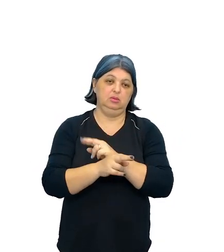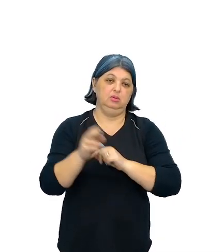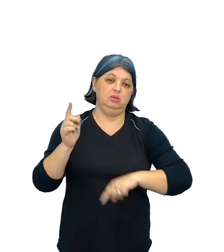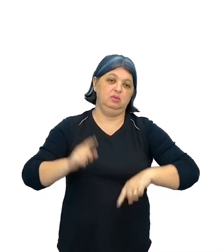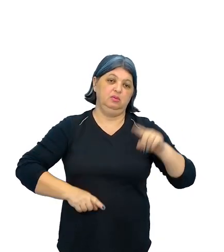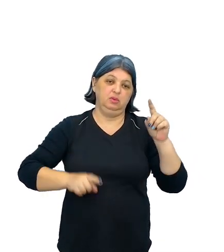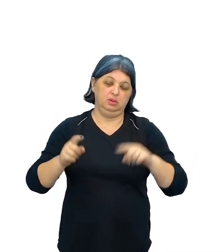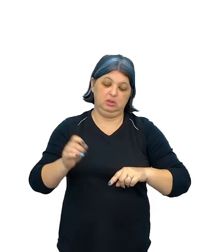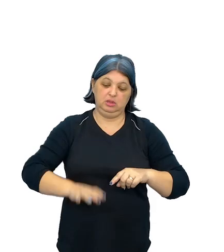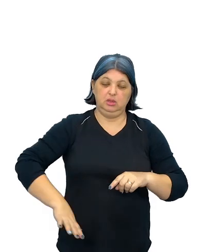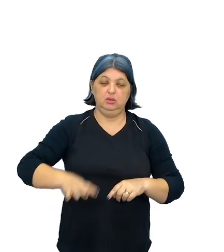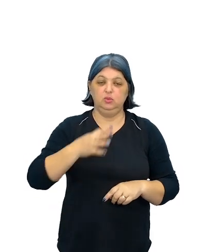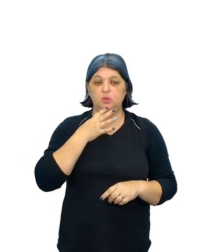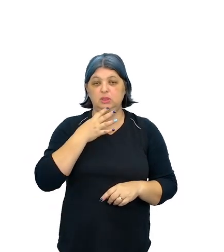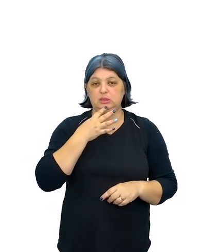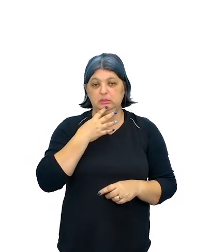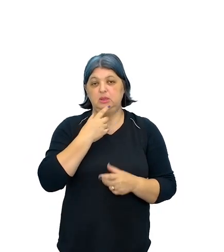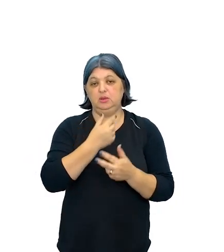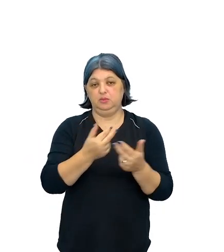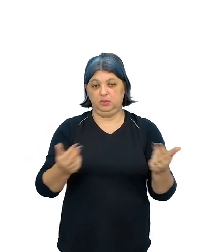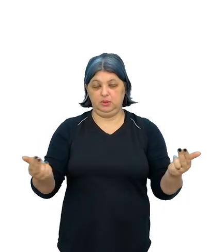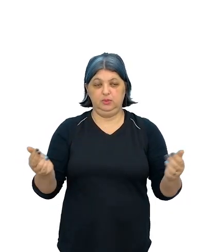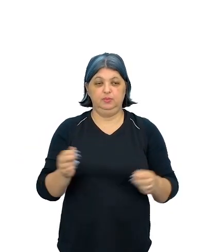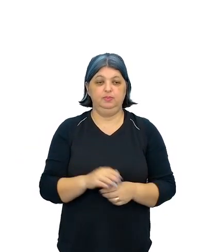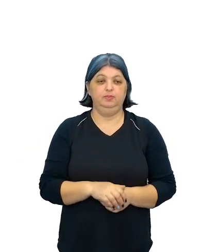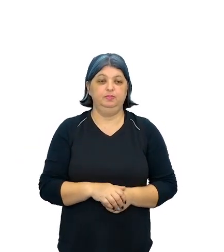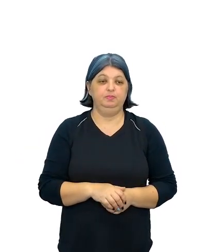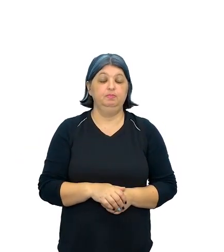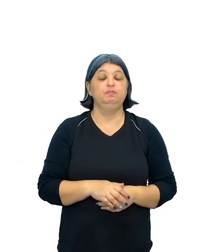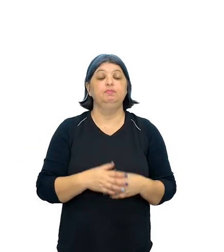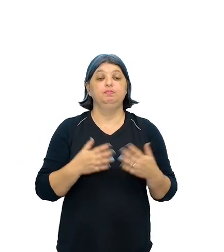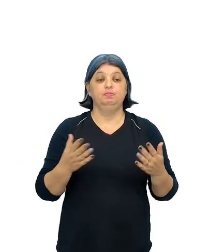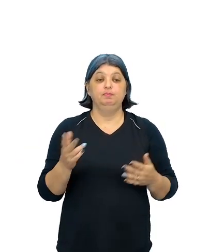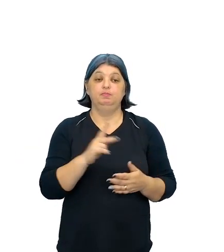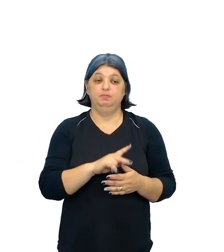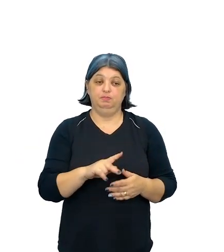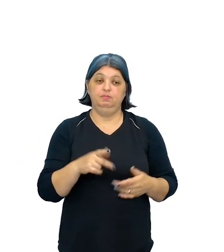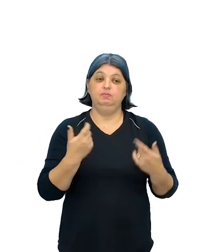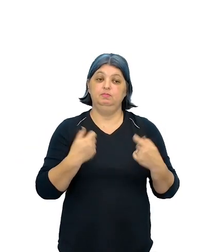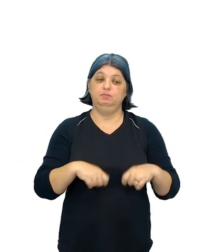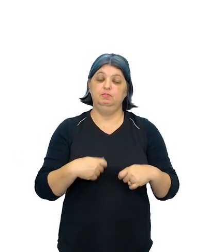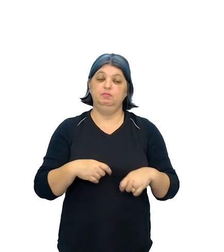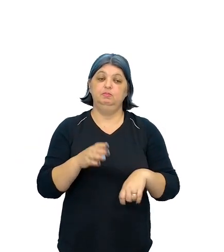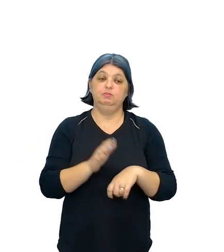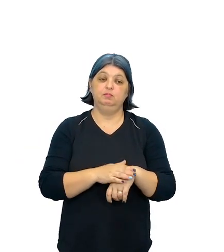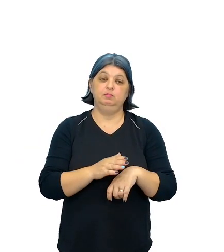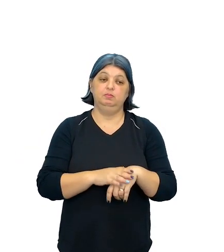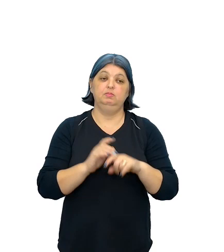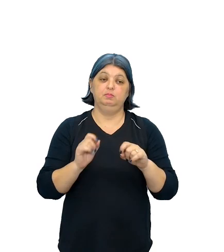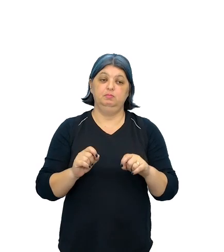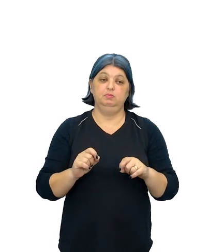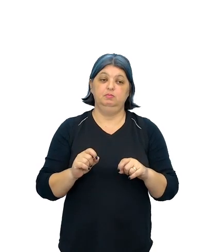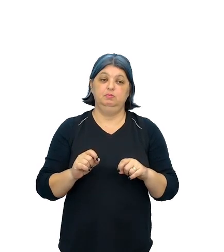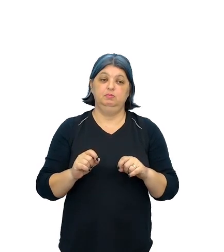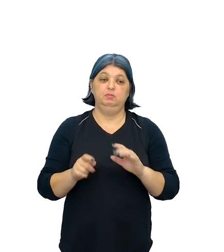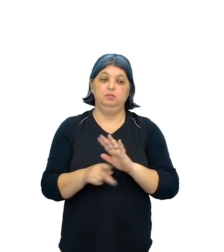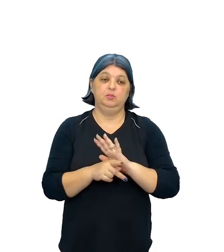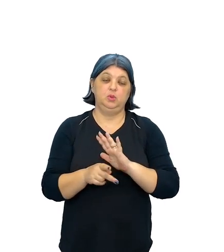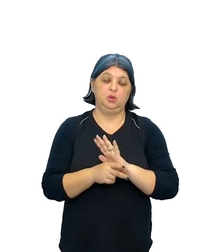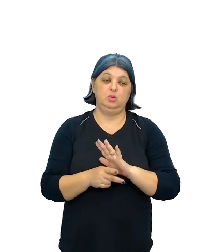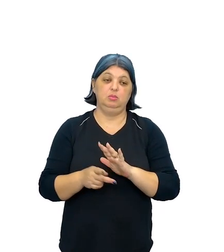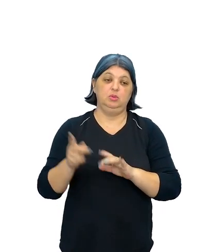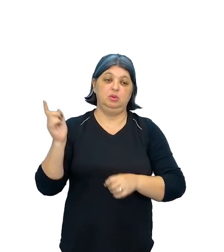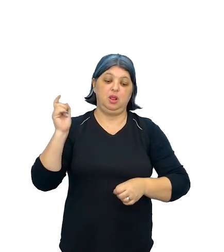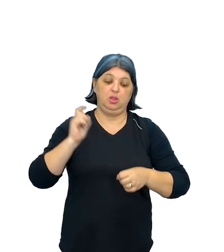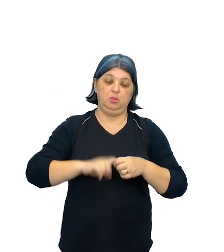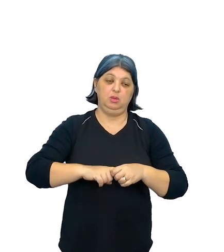a variadas áreas do conhecimento. Então, professores, é necessário. A necessária a retomada de